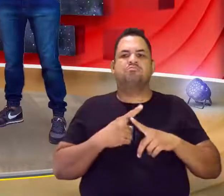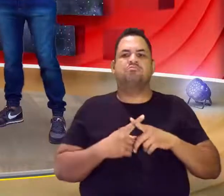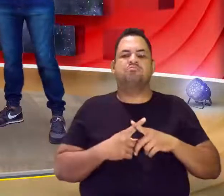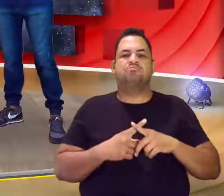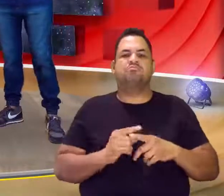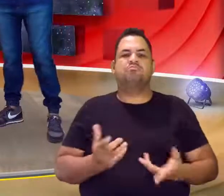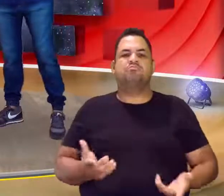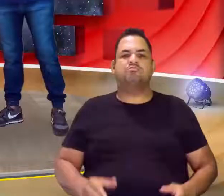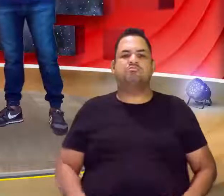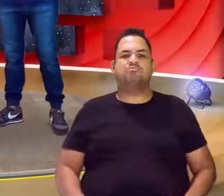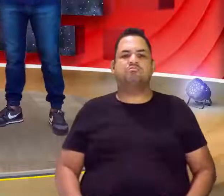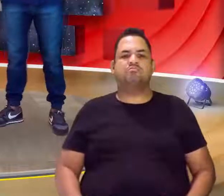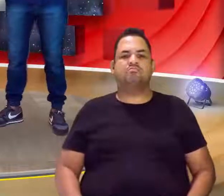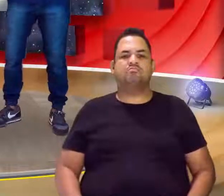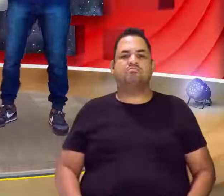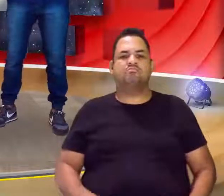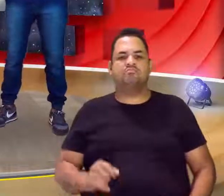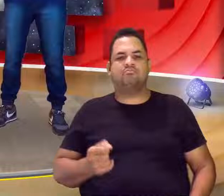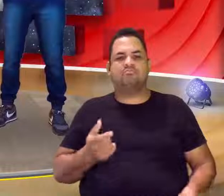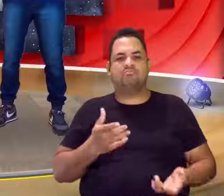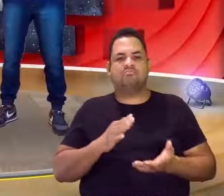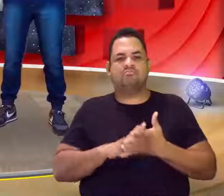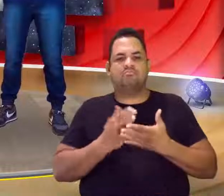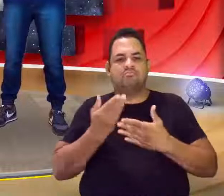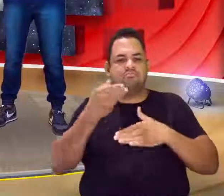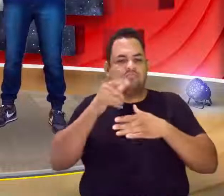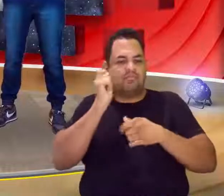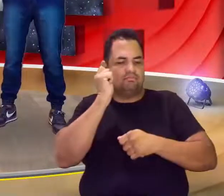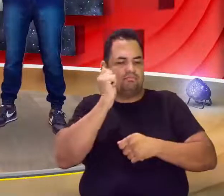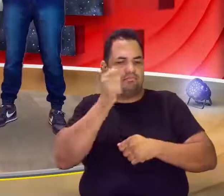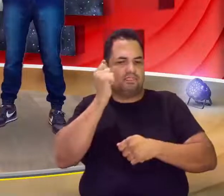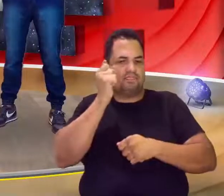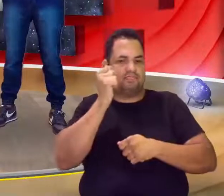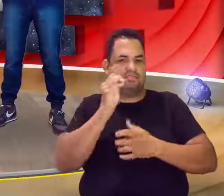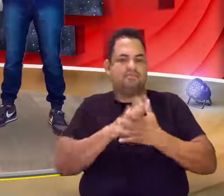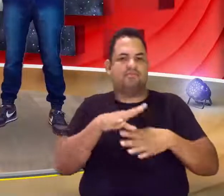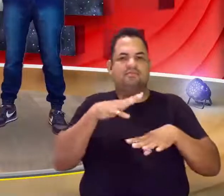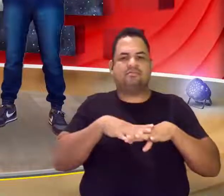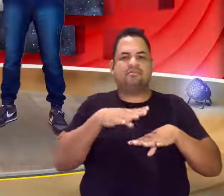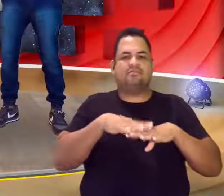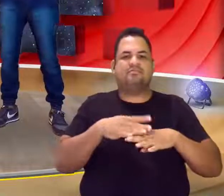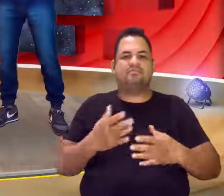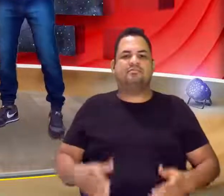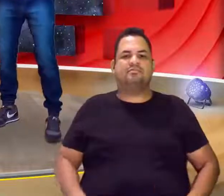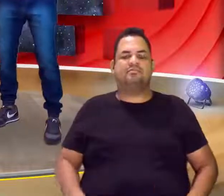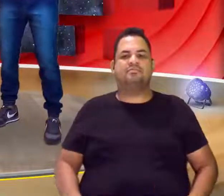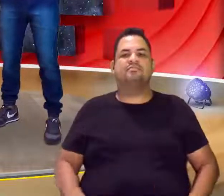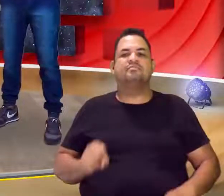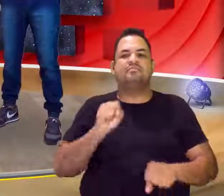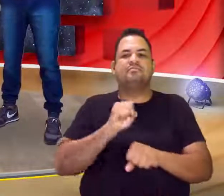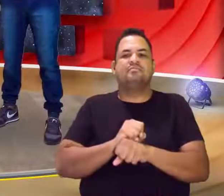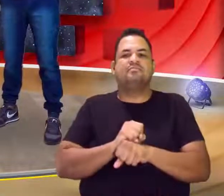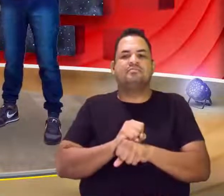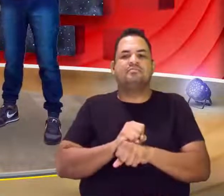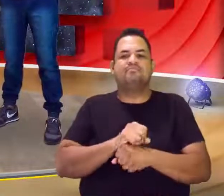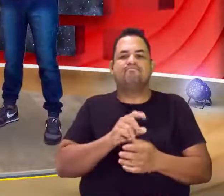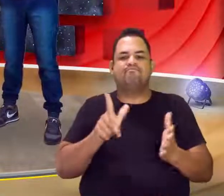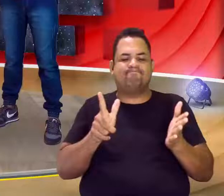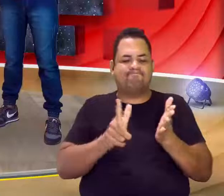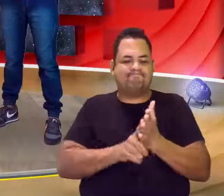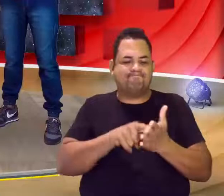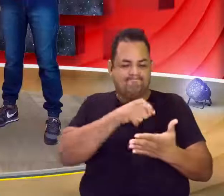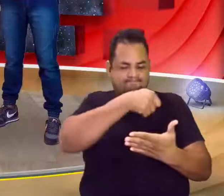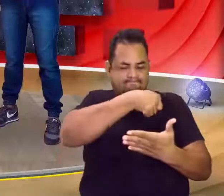E o grande truque, né? Temos a mágica da matemática. Olha só, e aí você vai parar agora, pegar o papel e vai